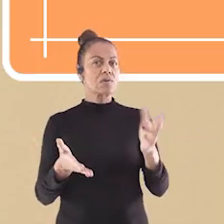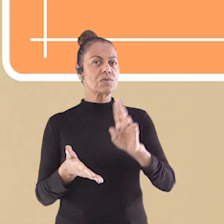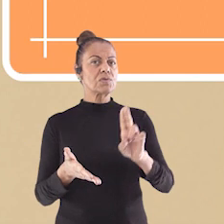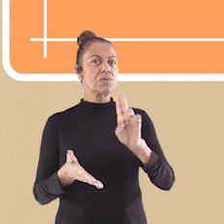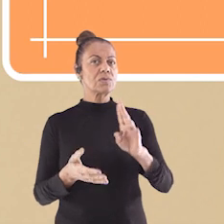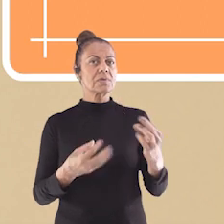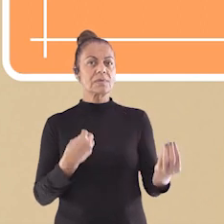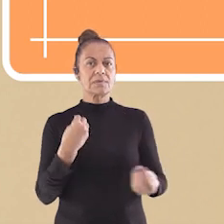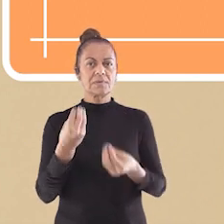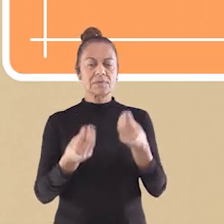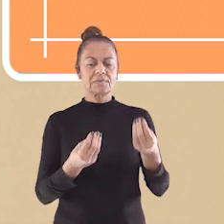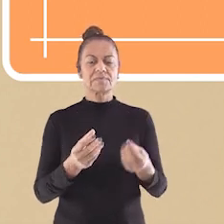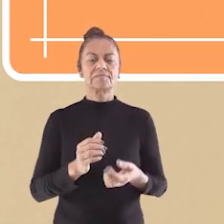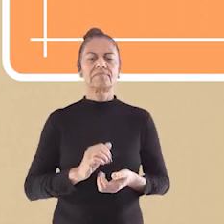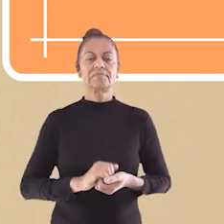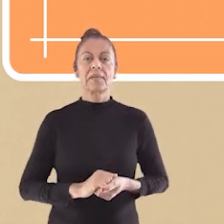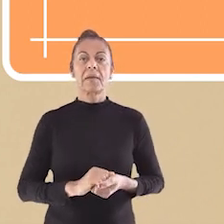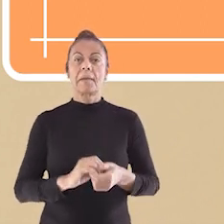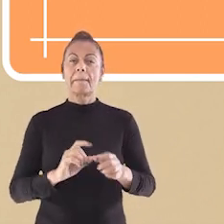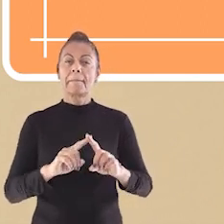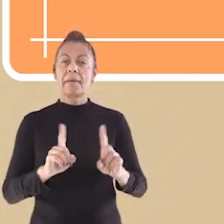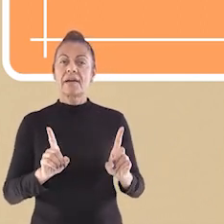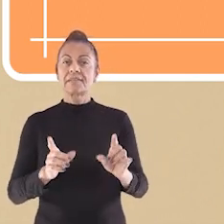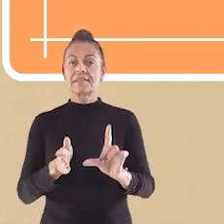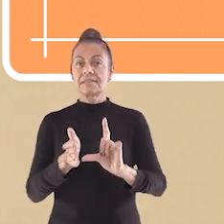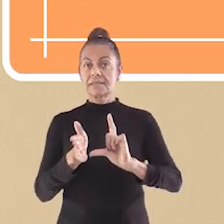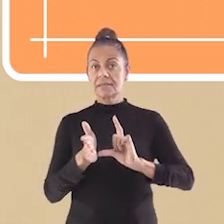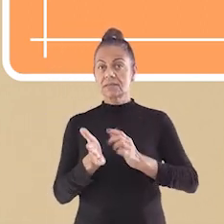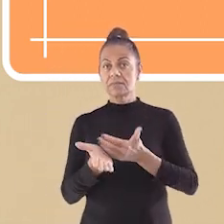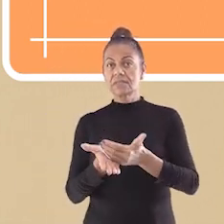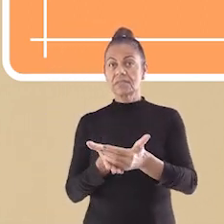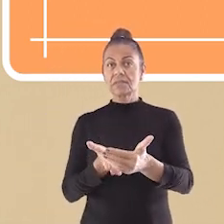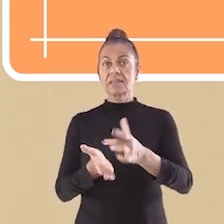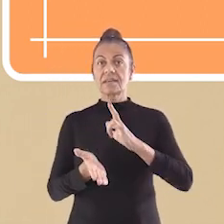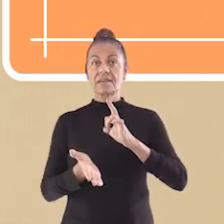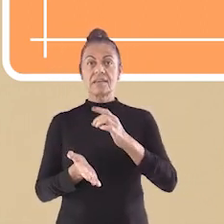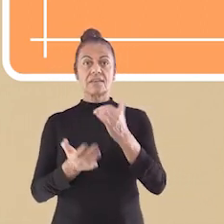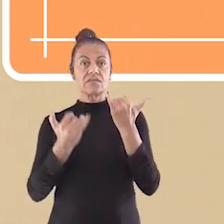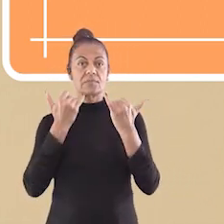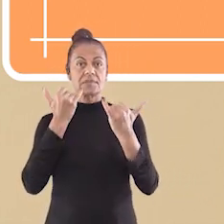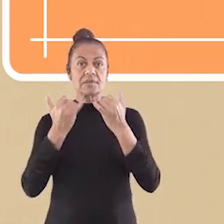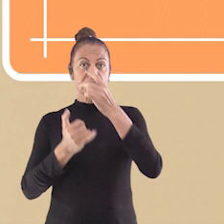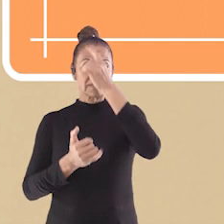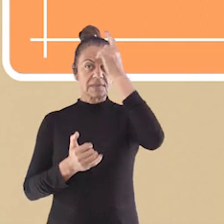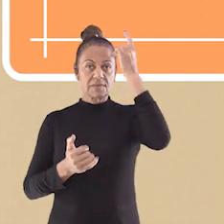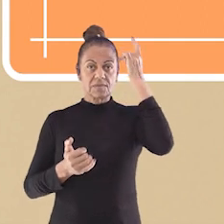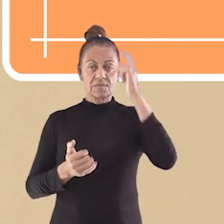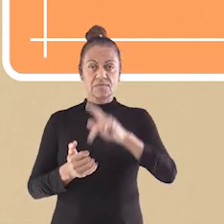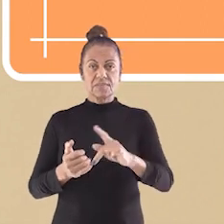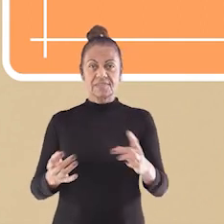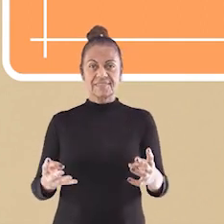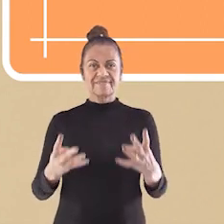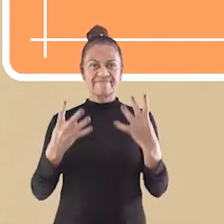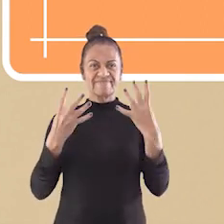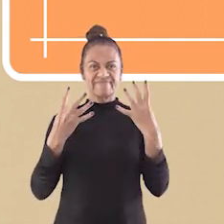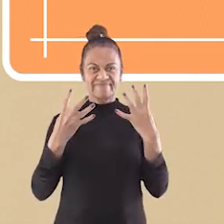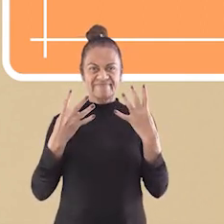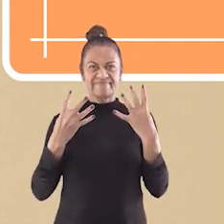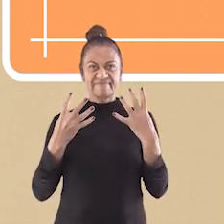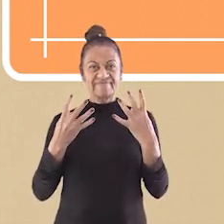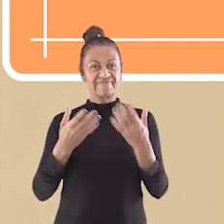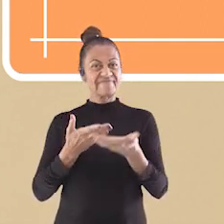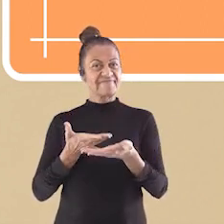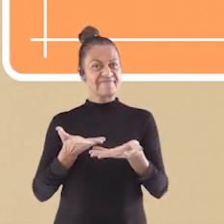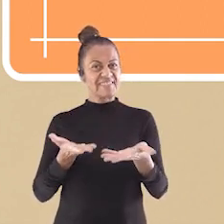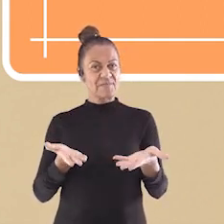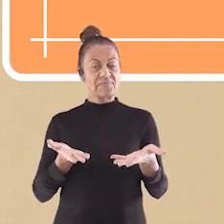mas antes de começarmos, vou passar algumas informações para os professores que estiverem nos acompanhando. Professores,